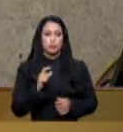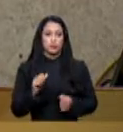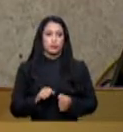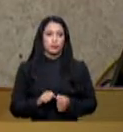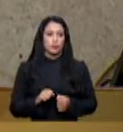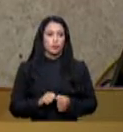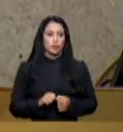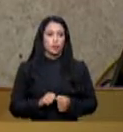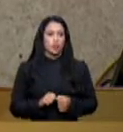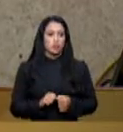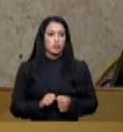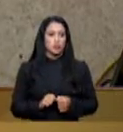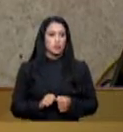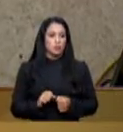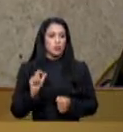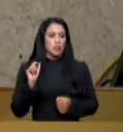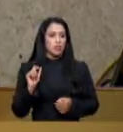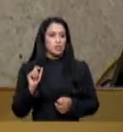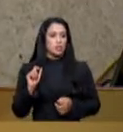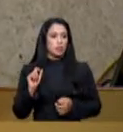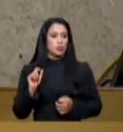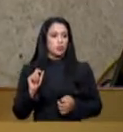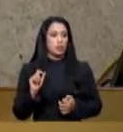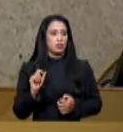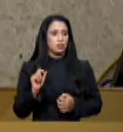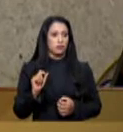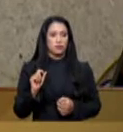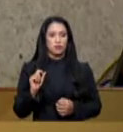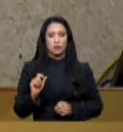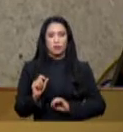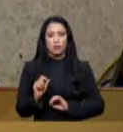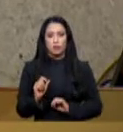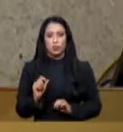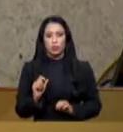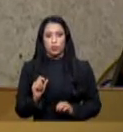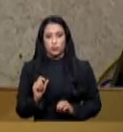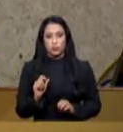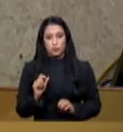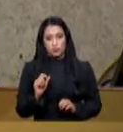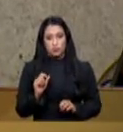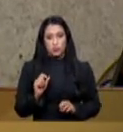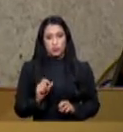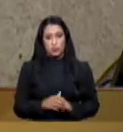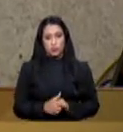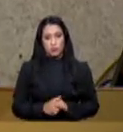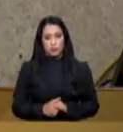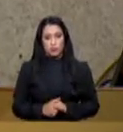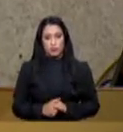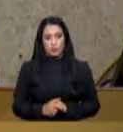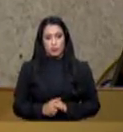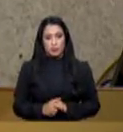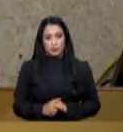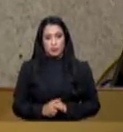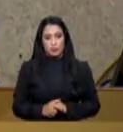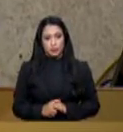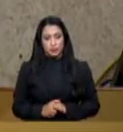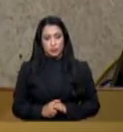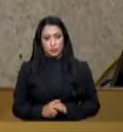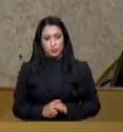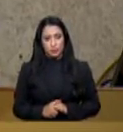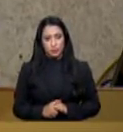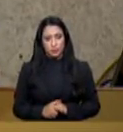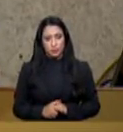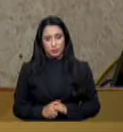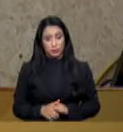suscitada. Tal como enunciado os objetivos setoriais do marco regulatório, a prestação regionalizada